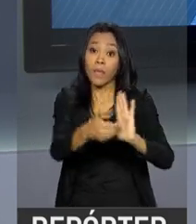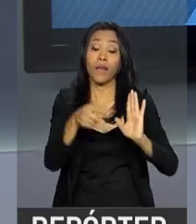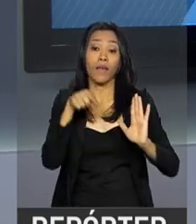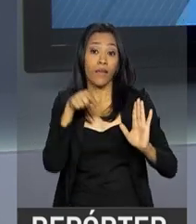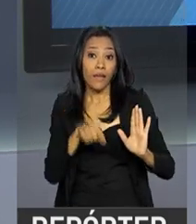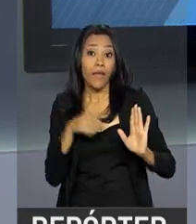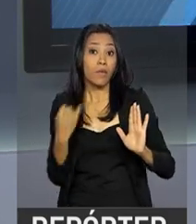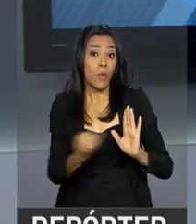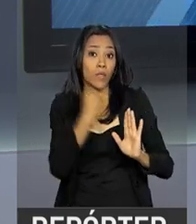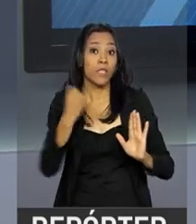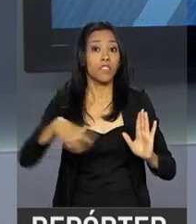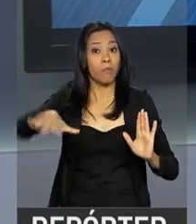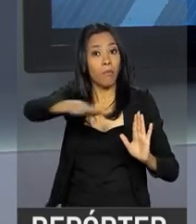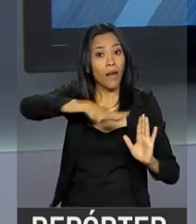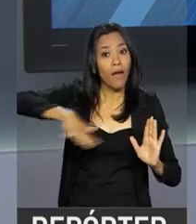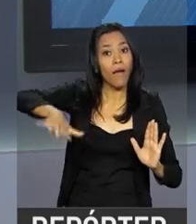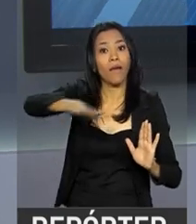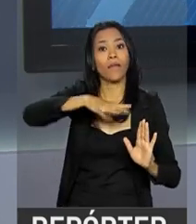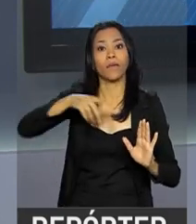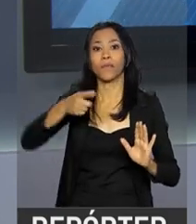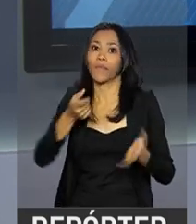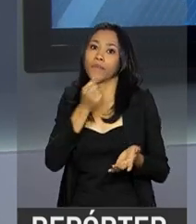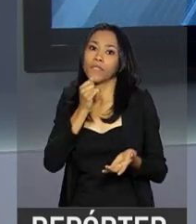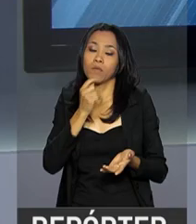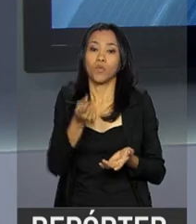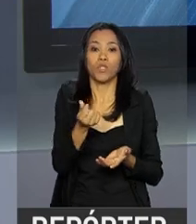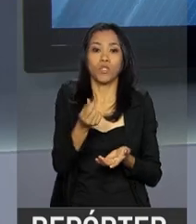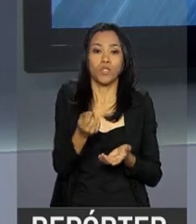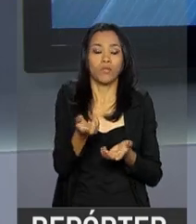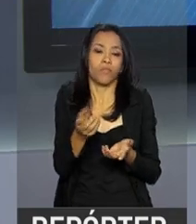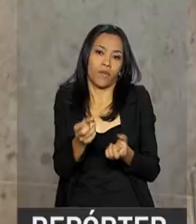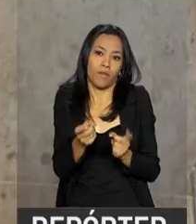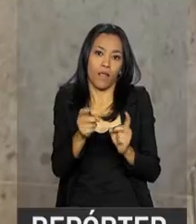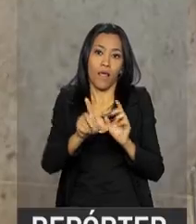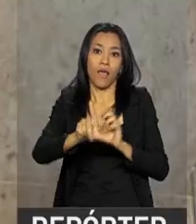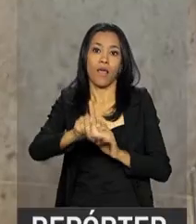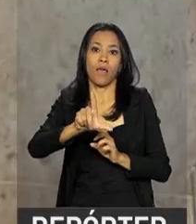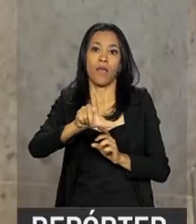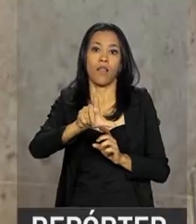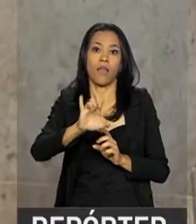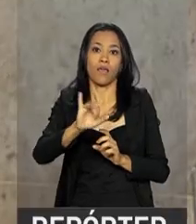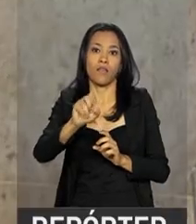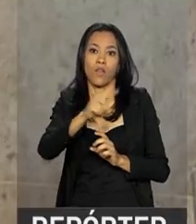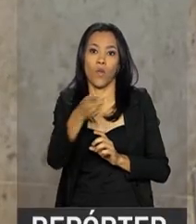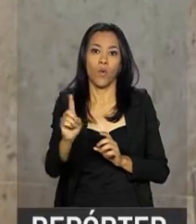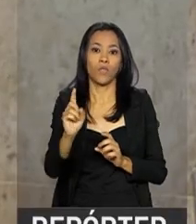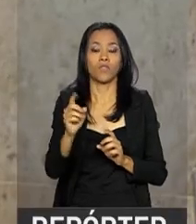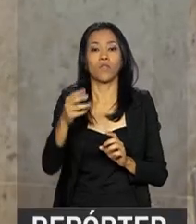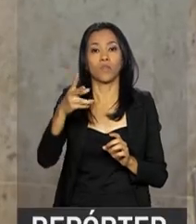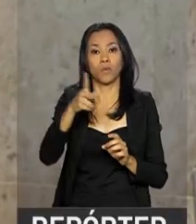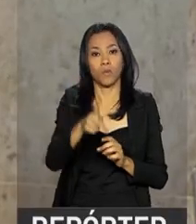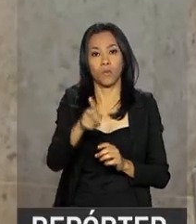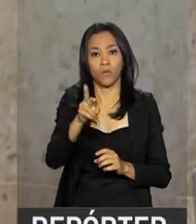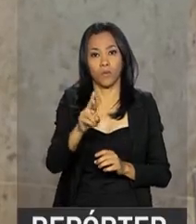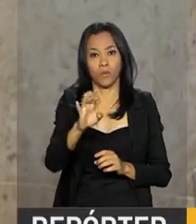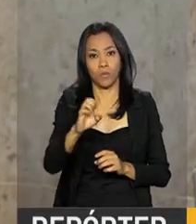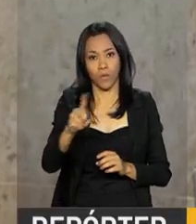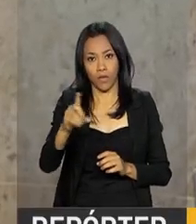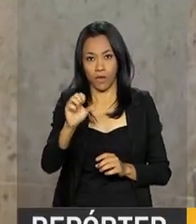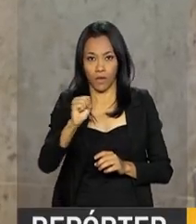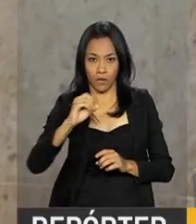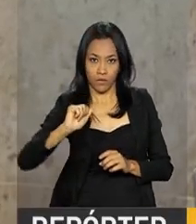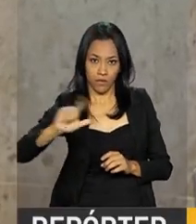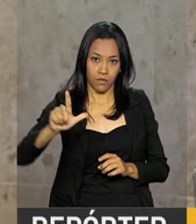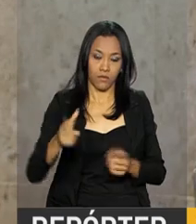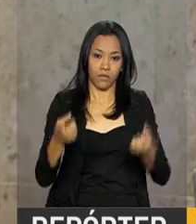investimentos no setor como os recursos dos leilões do pré sal é de fato uma medida provisória